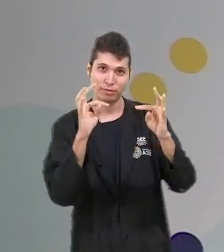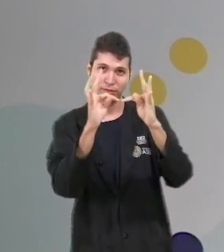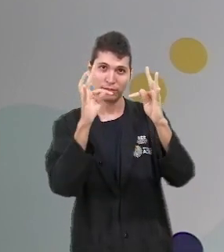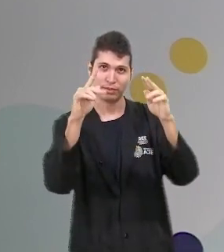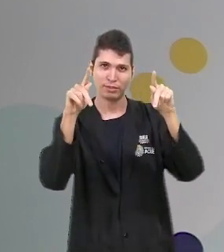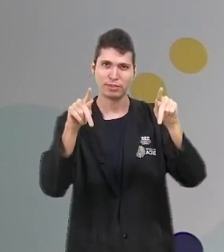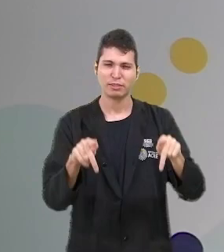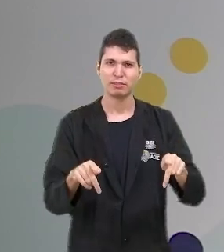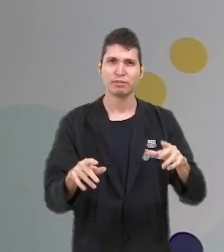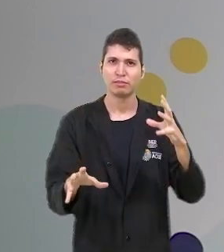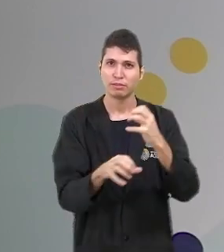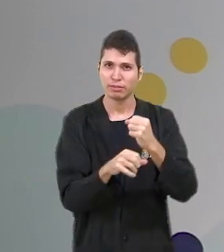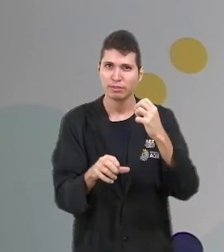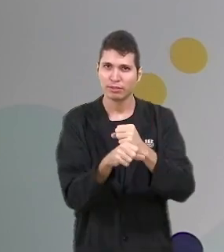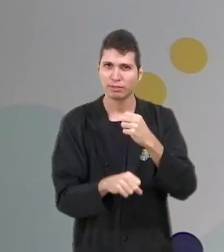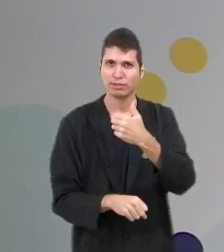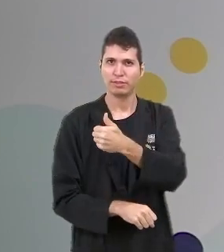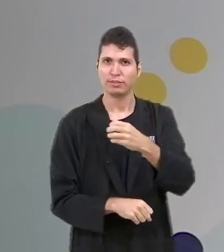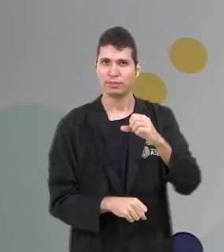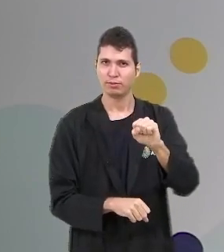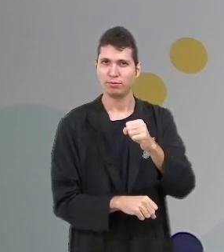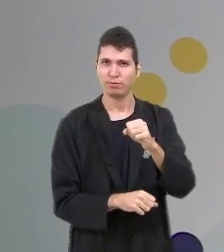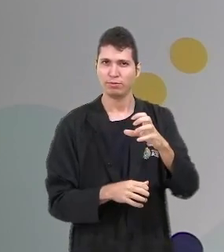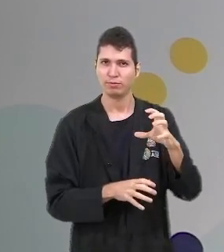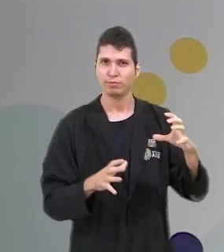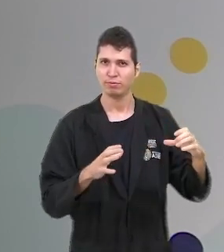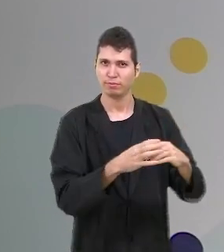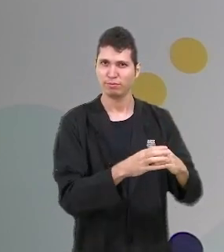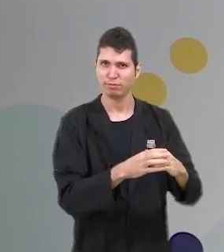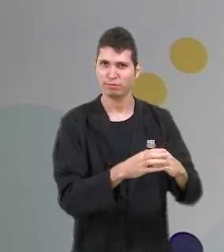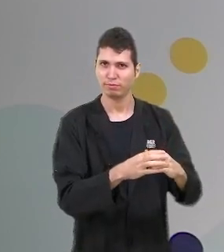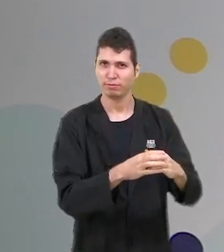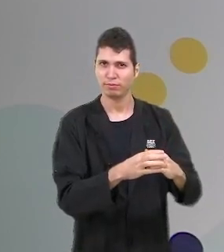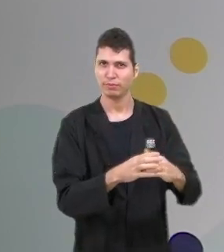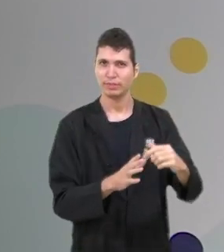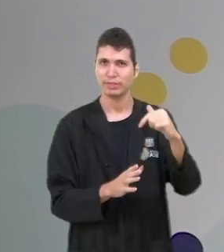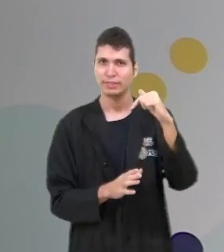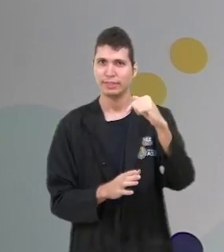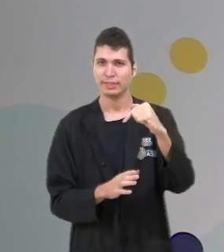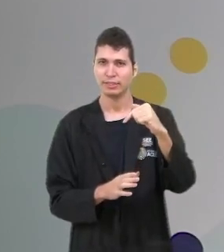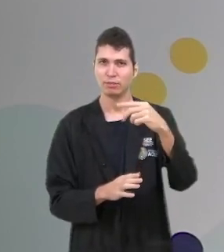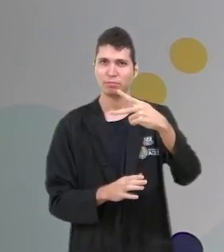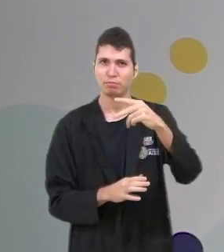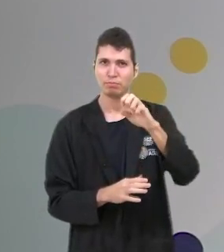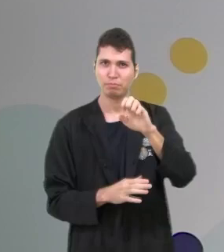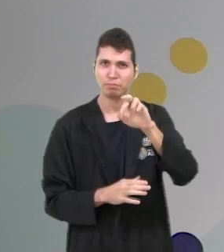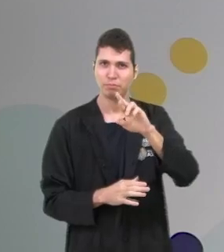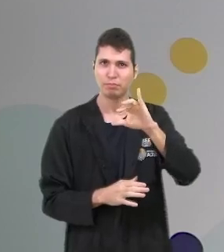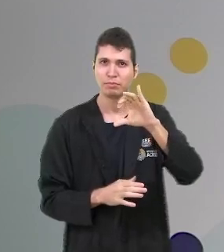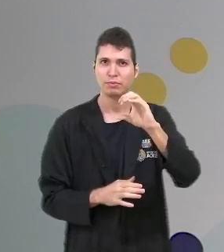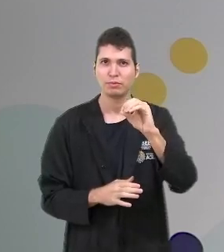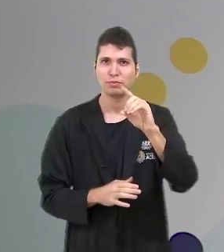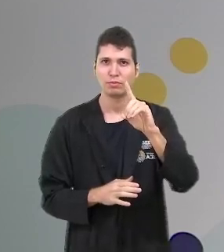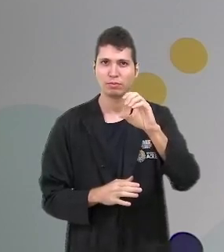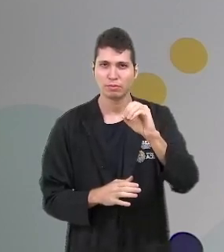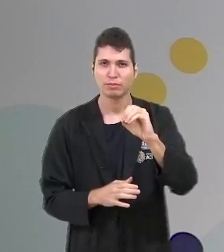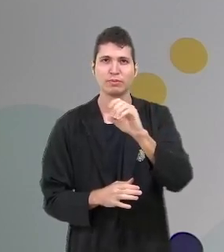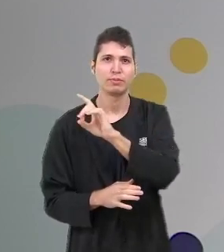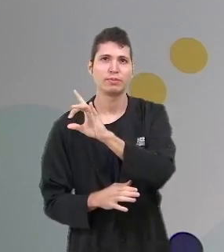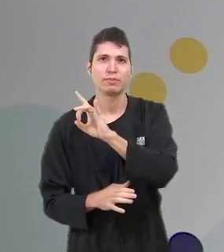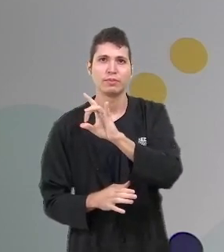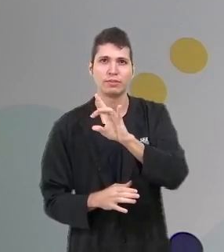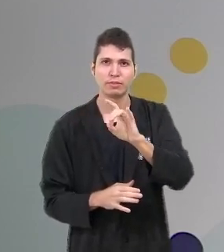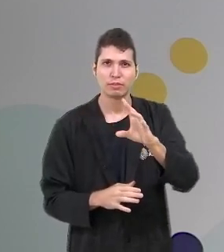um total de 18 grupos e 7 períodos. Cada um desses períodos vai trazer uma